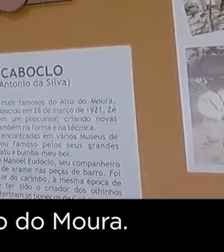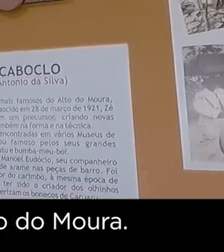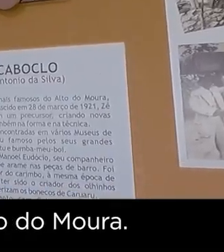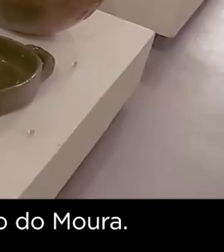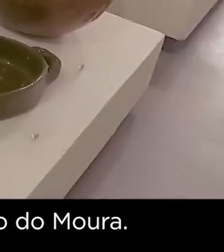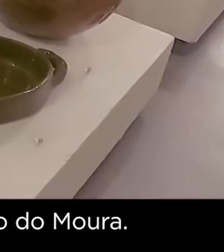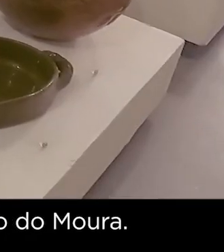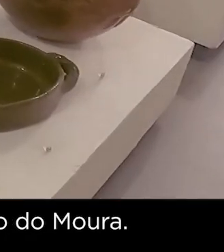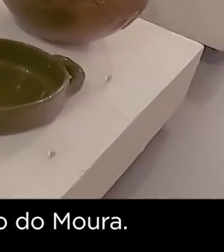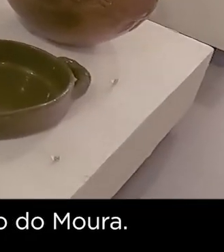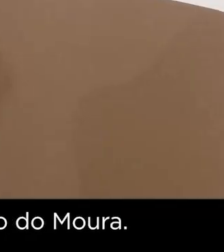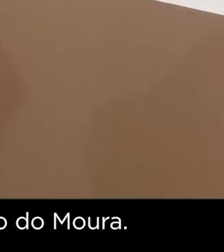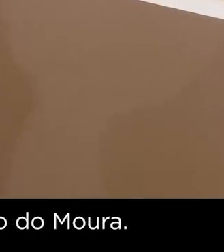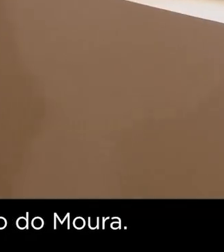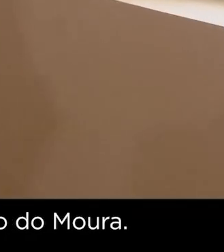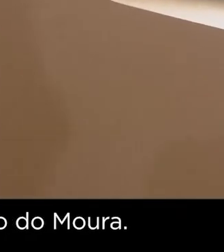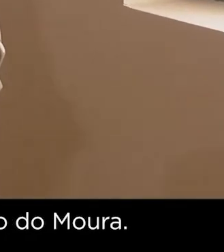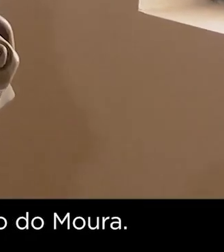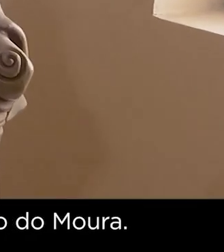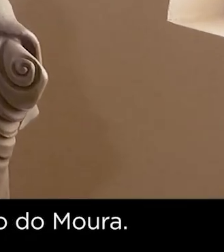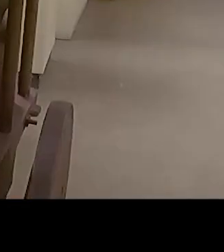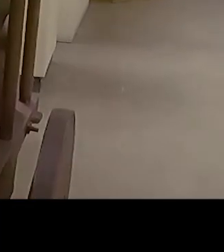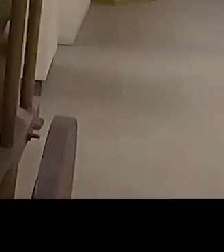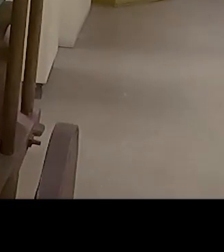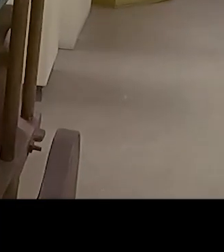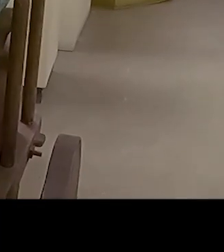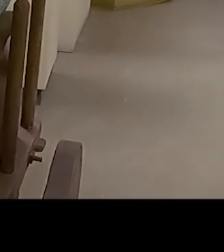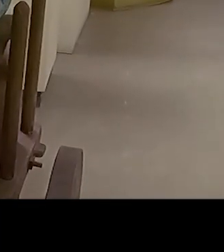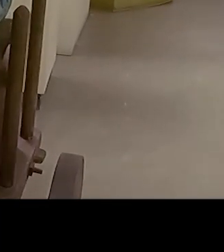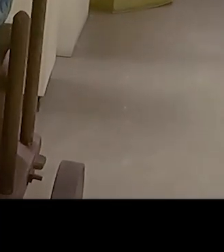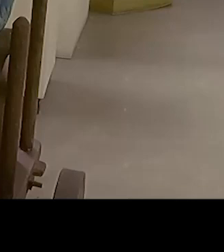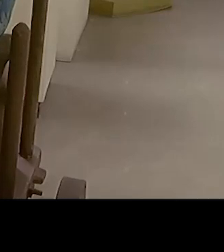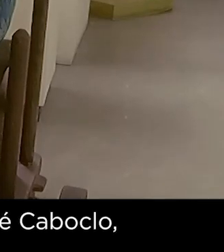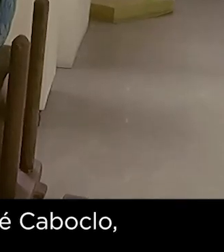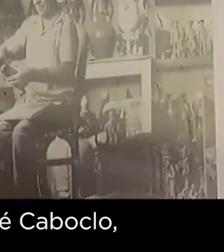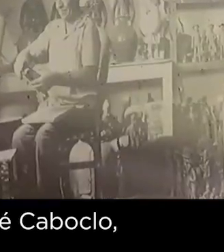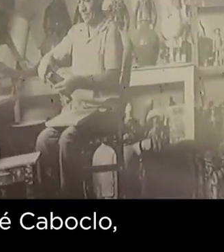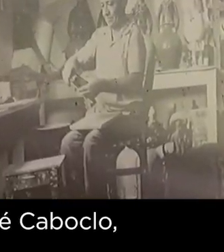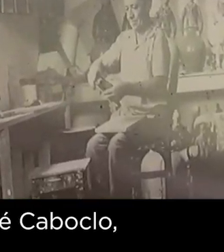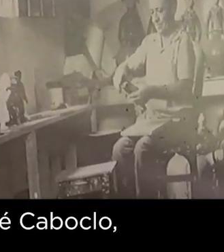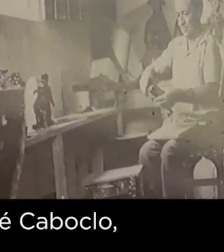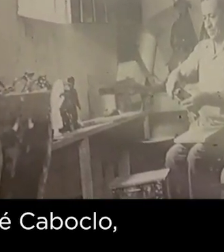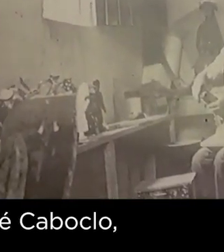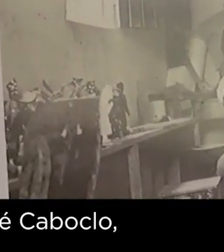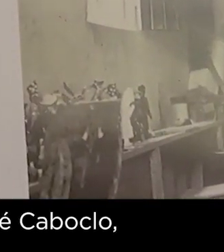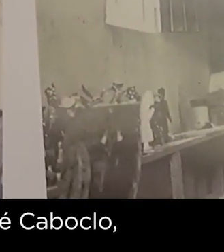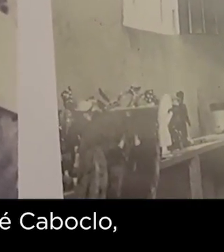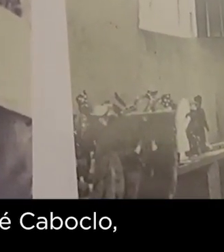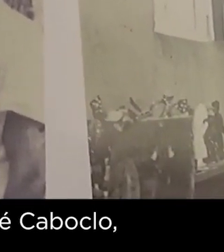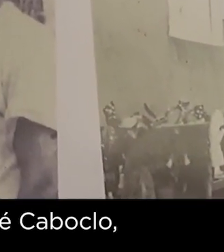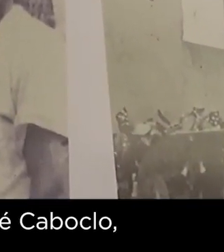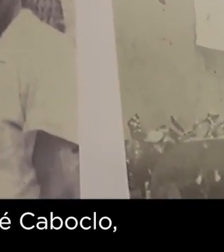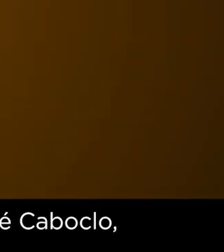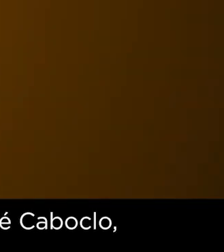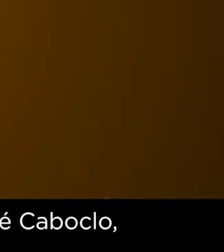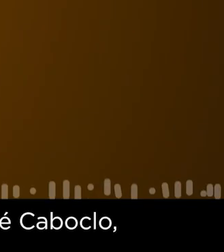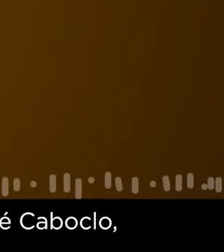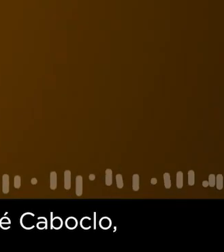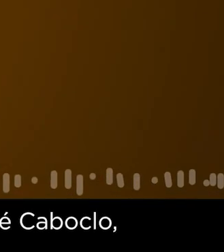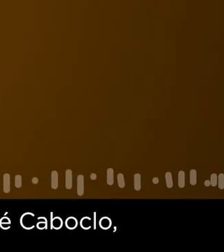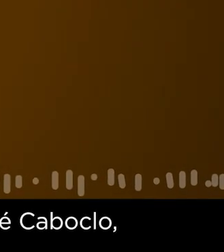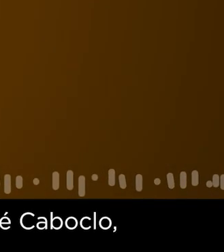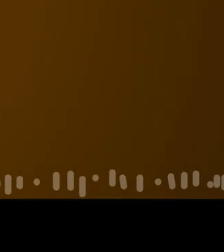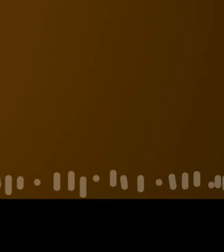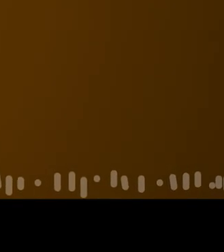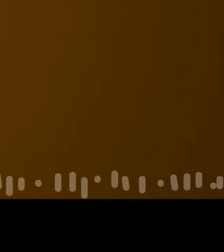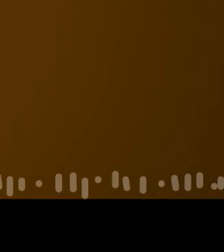você encontra peças dos ceramistas do Alto do Moura. Há um espaço dedicado ao primeiro discípulo do mestre Vitalino, Zé